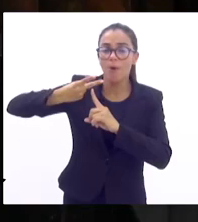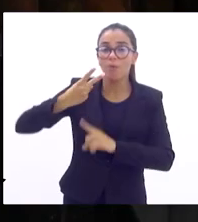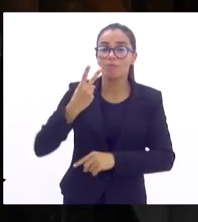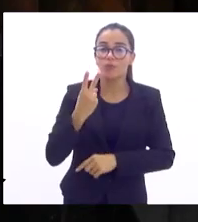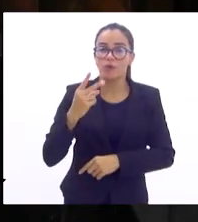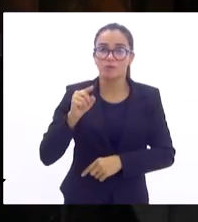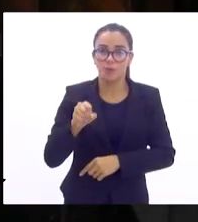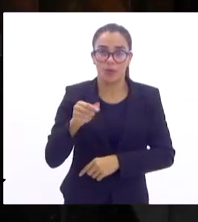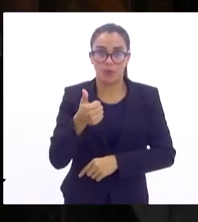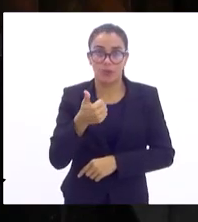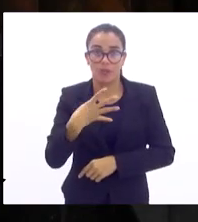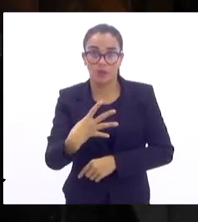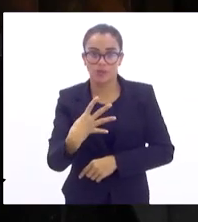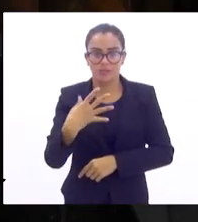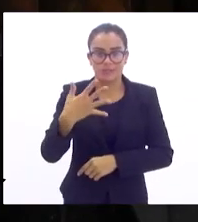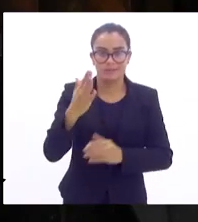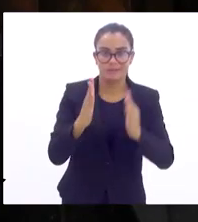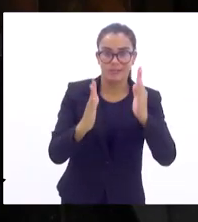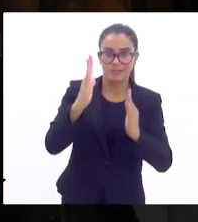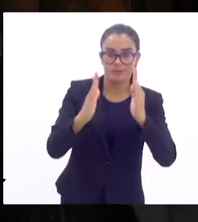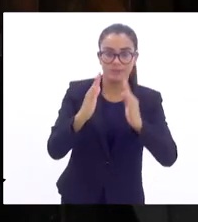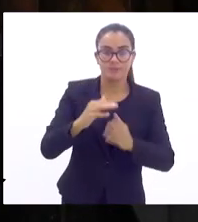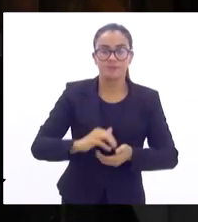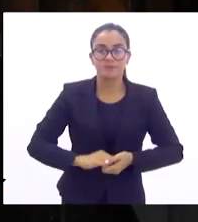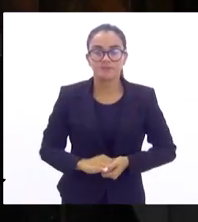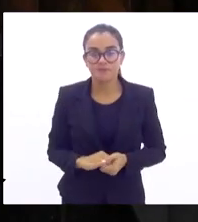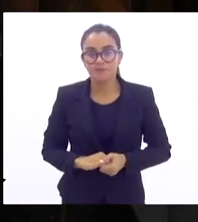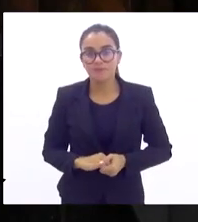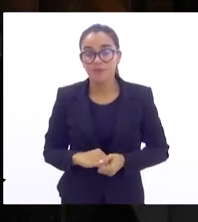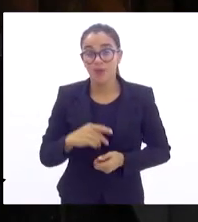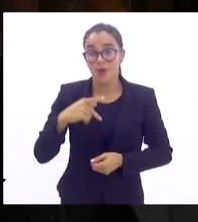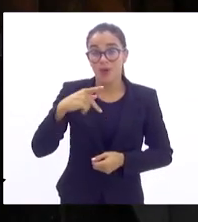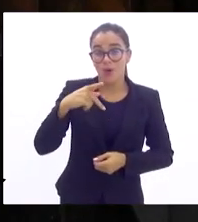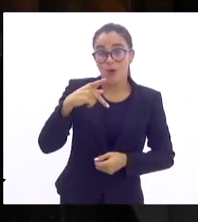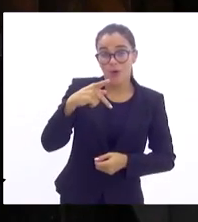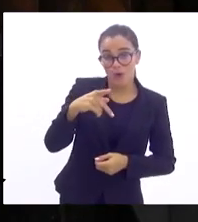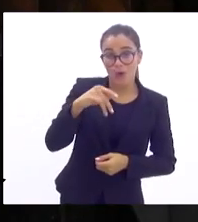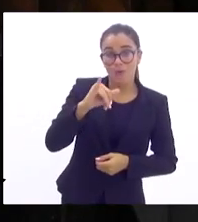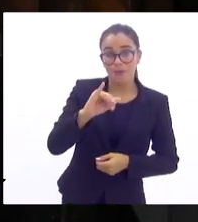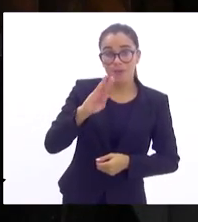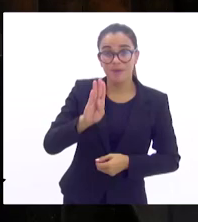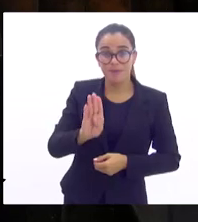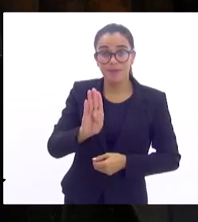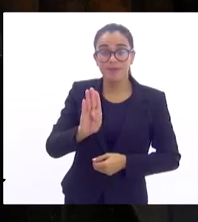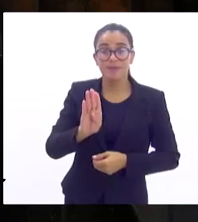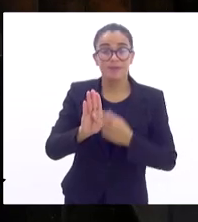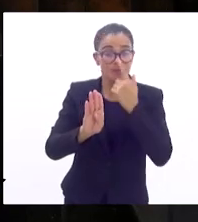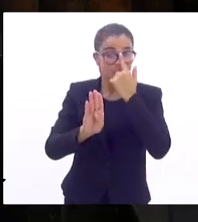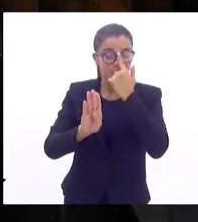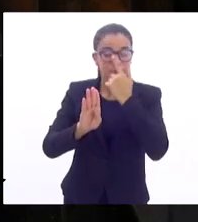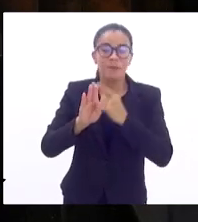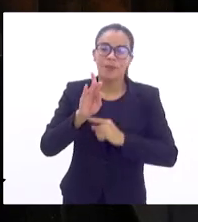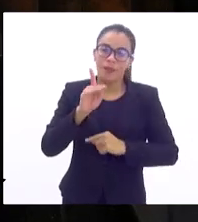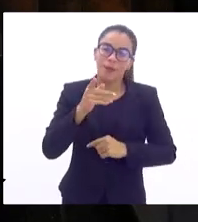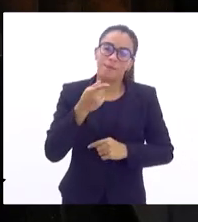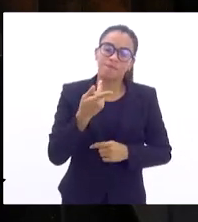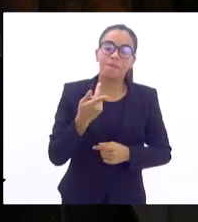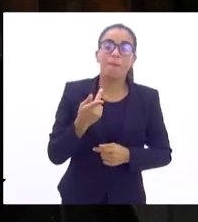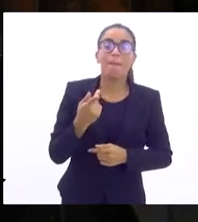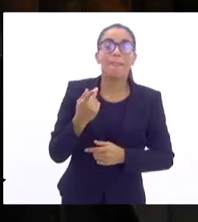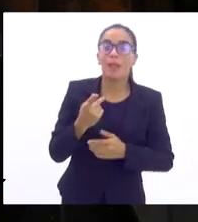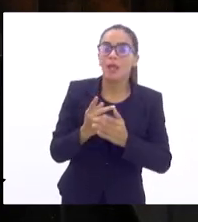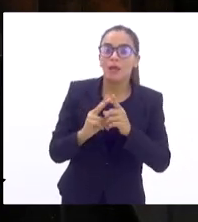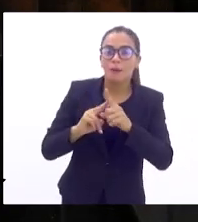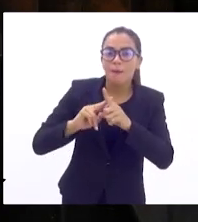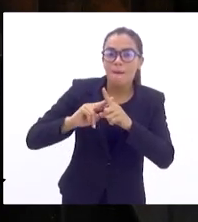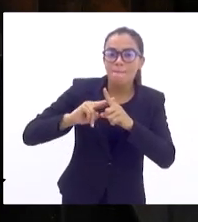em média o PIB do Estado do Rio de Janeiro cresceu a